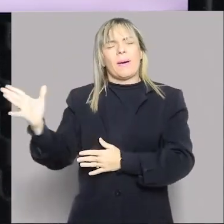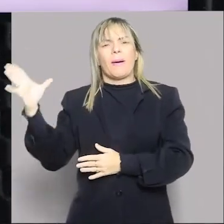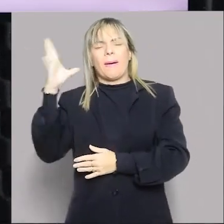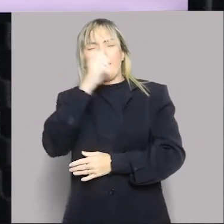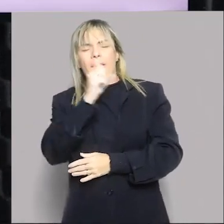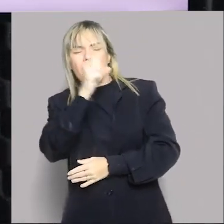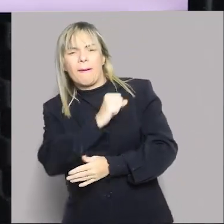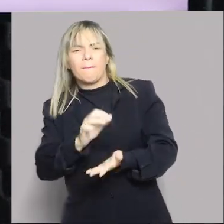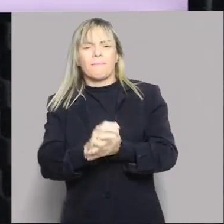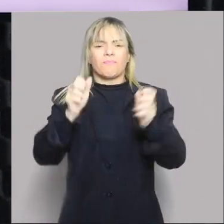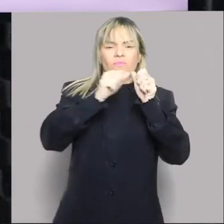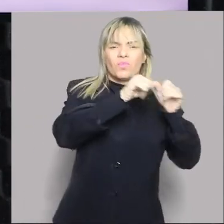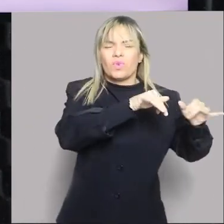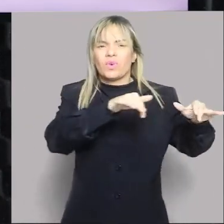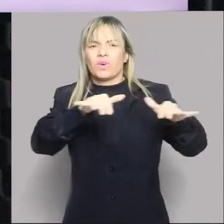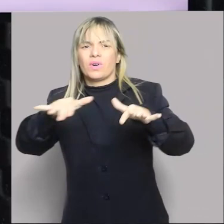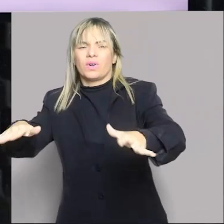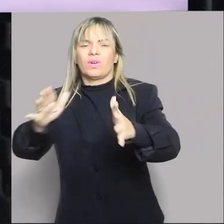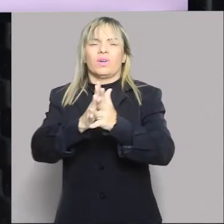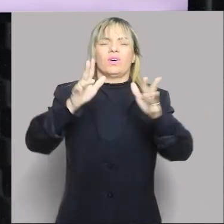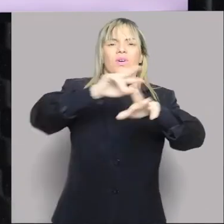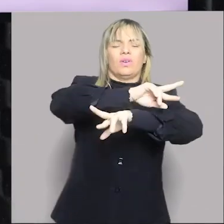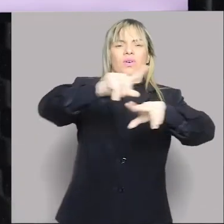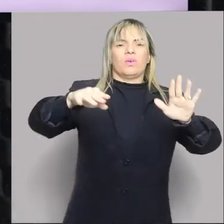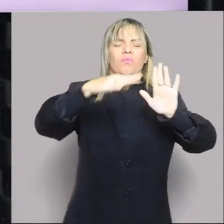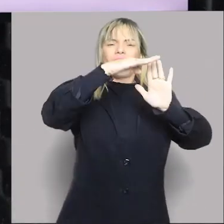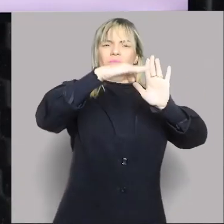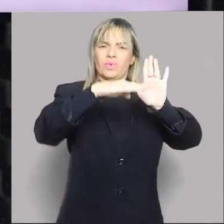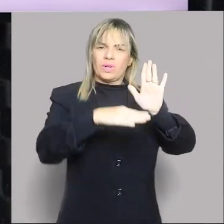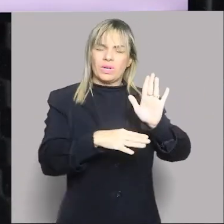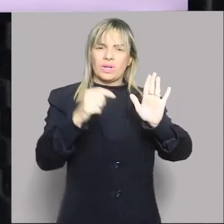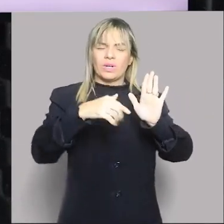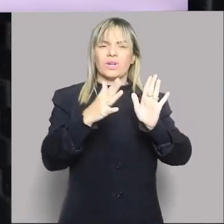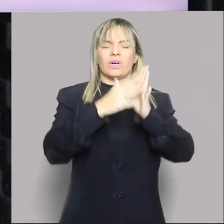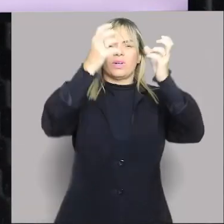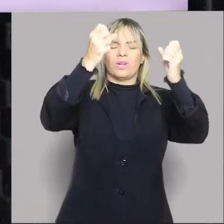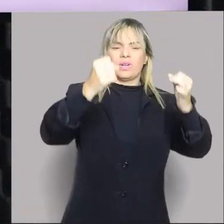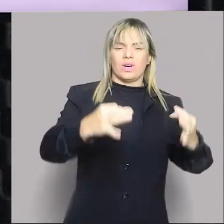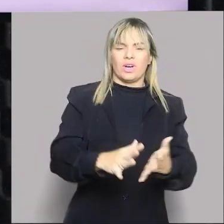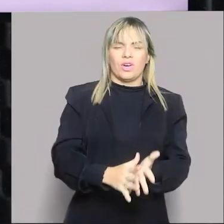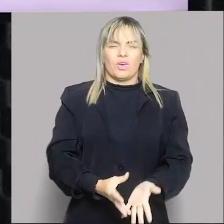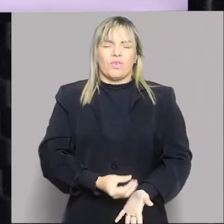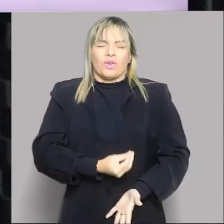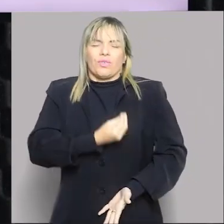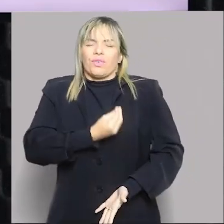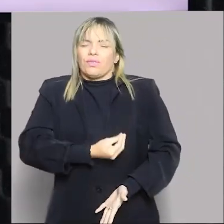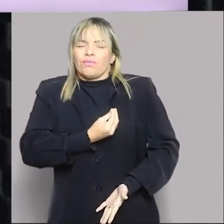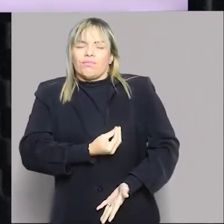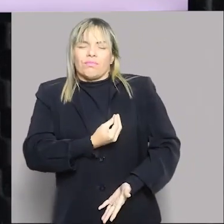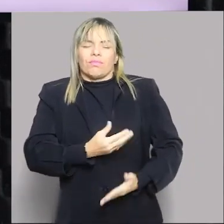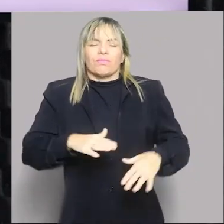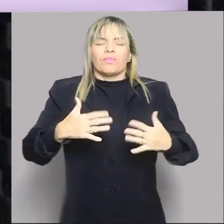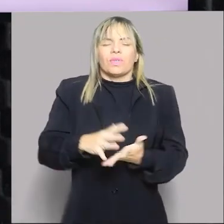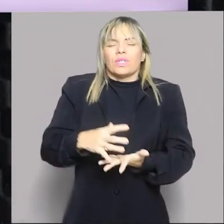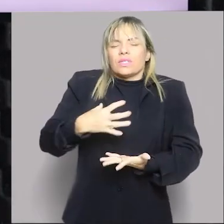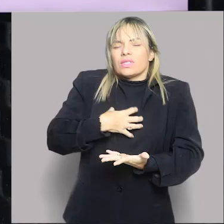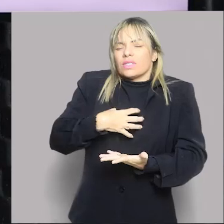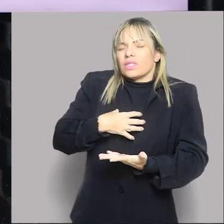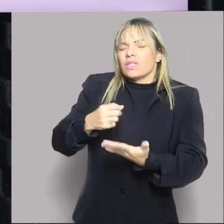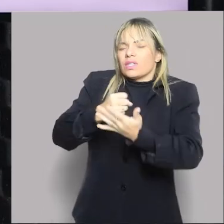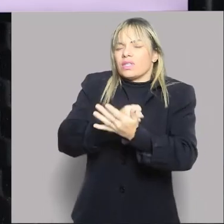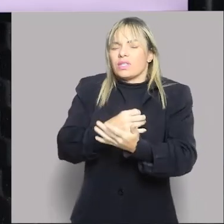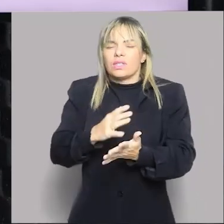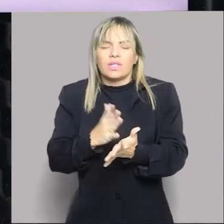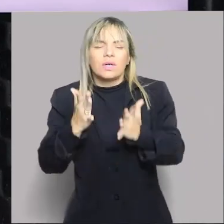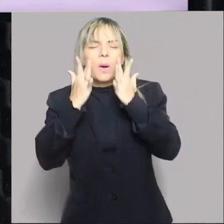diversas manifestações e eu sempre comento sobre a situação. Você vive da arte, você vive com arte, você